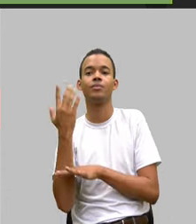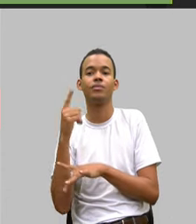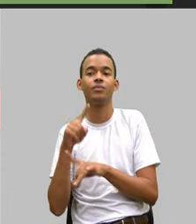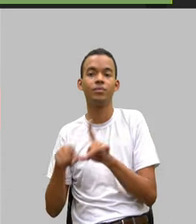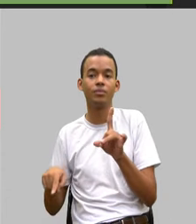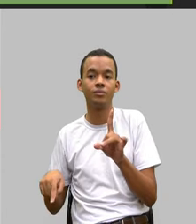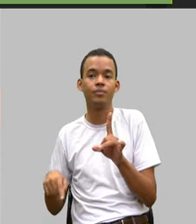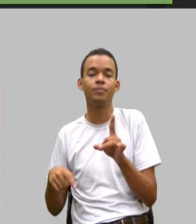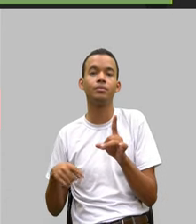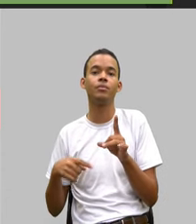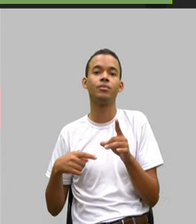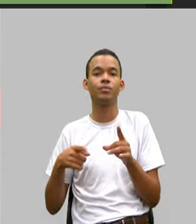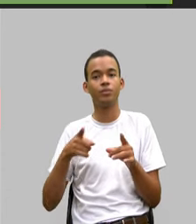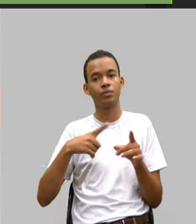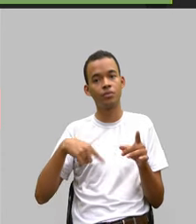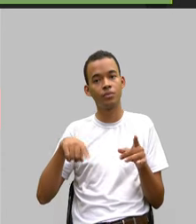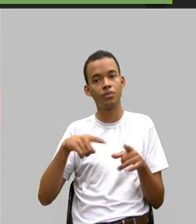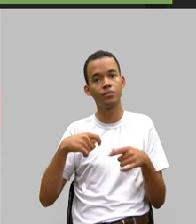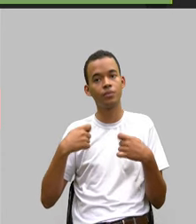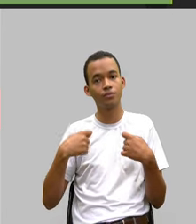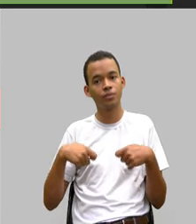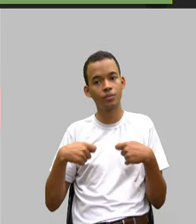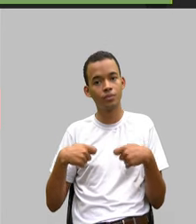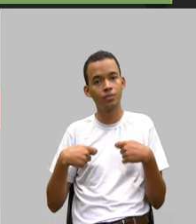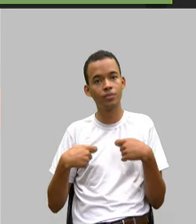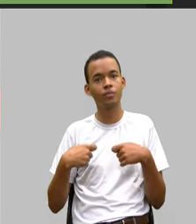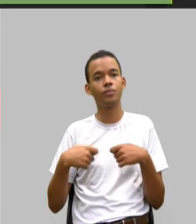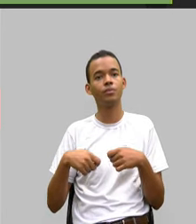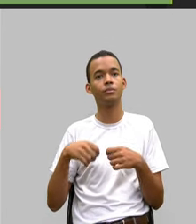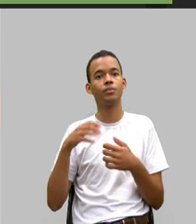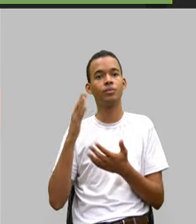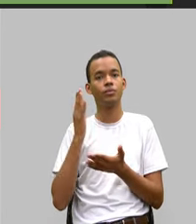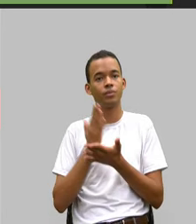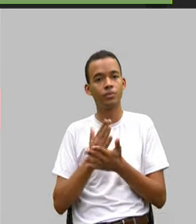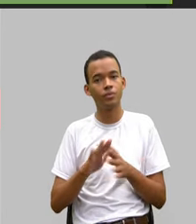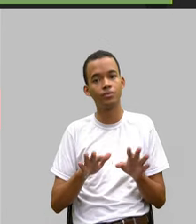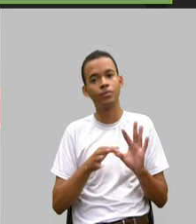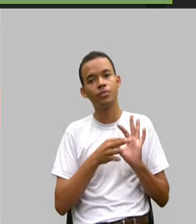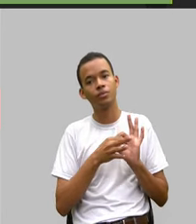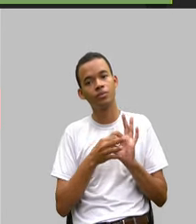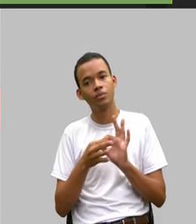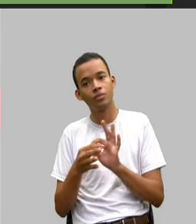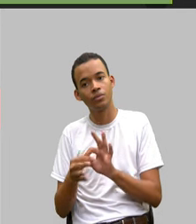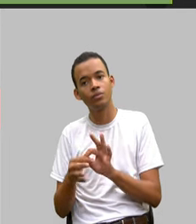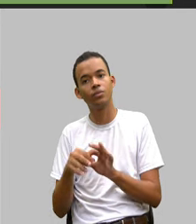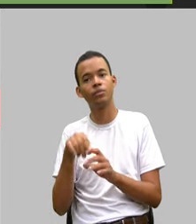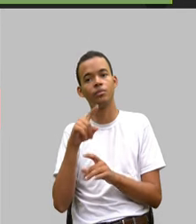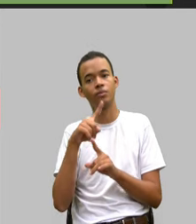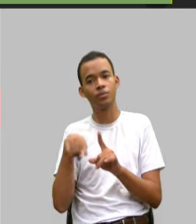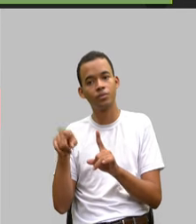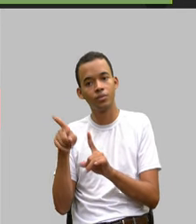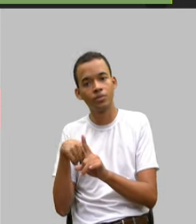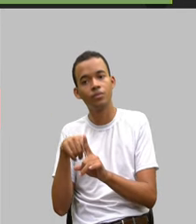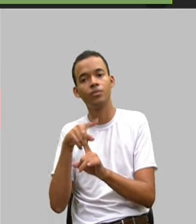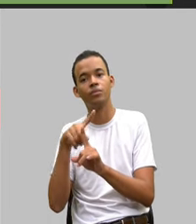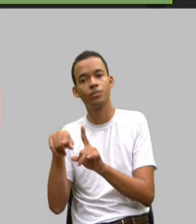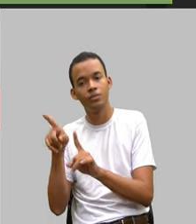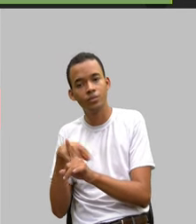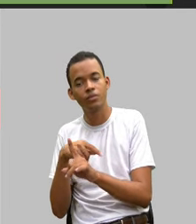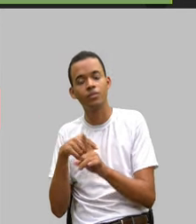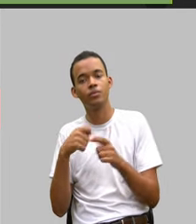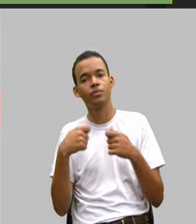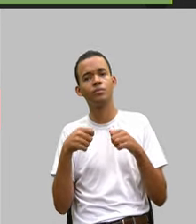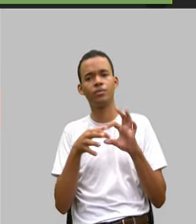realmente eh acabar com esse contexto proibicionista pra gente conseguir desenvolver mais estudos a